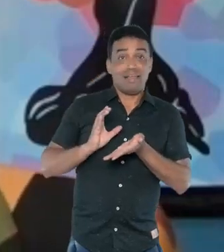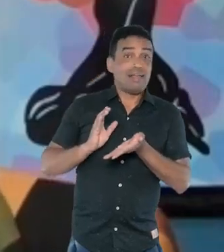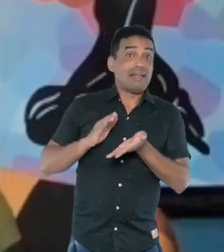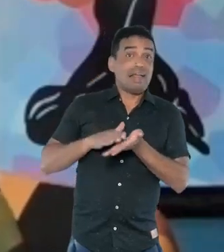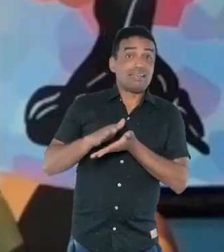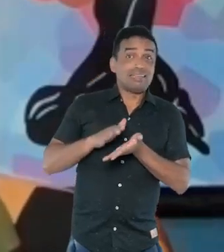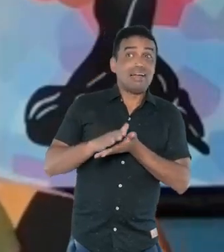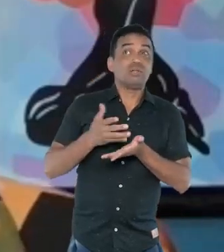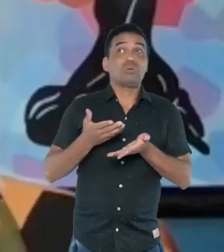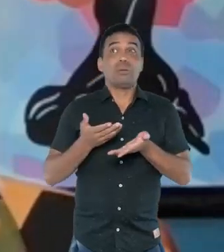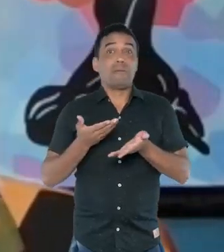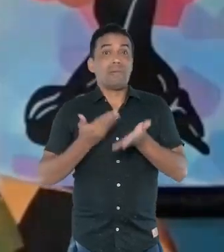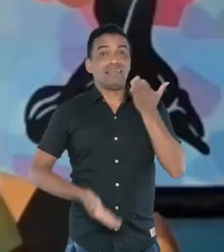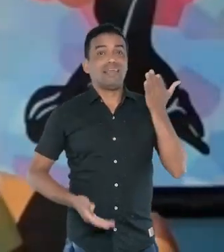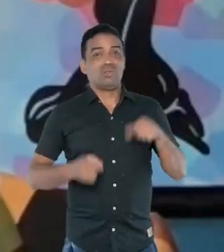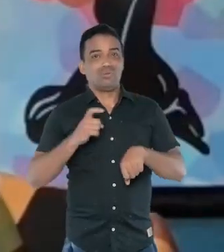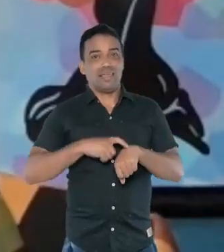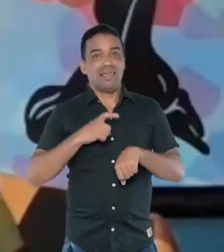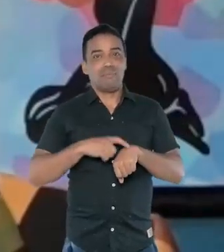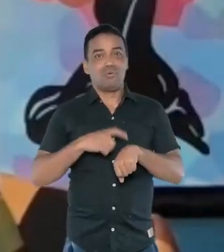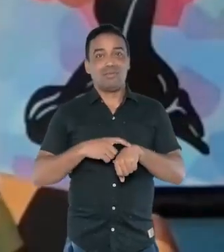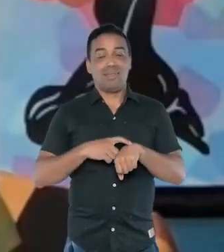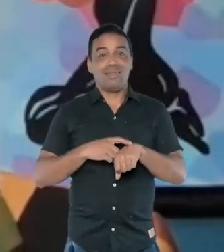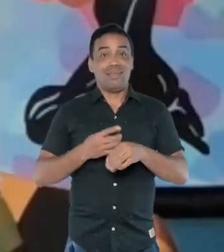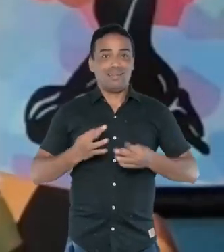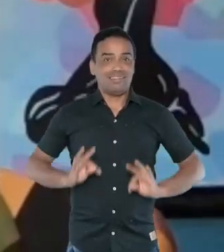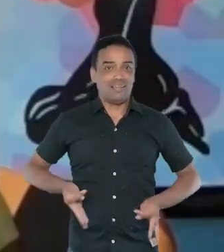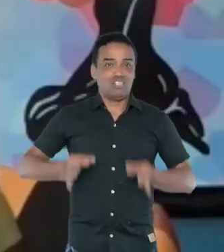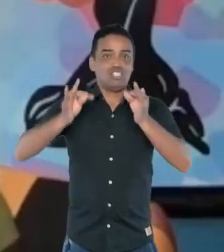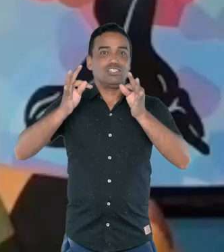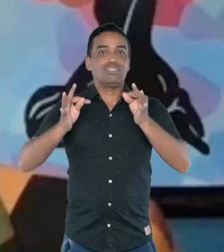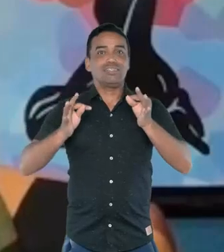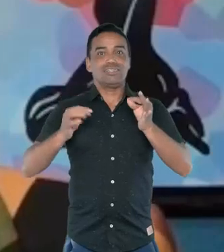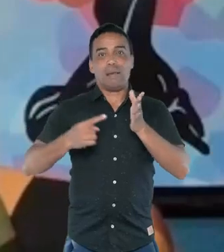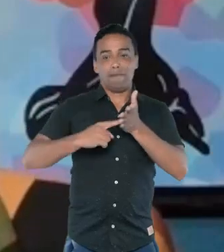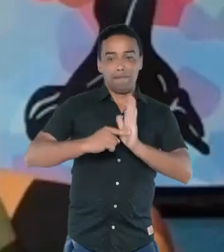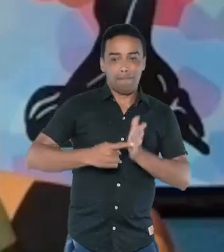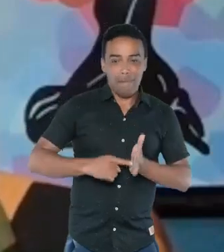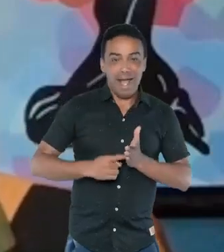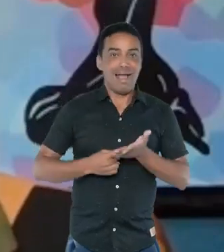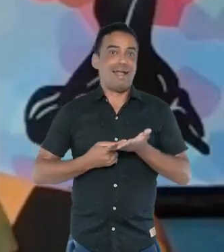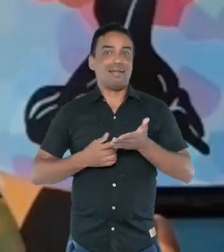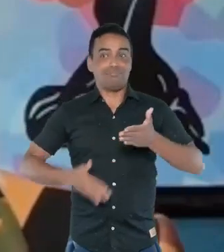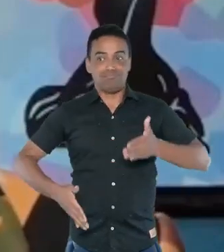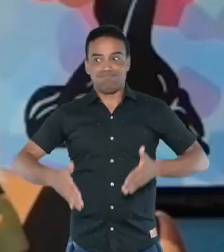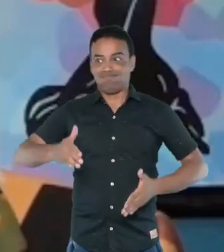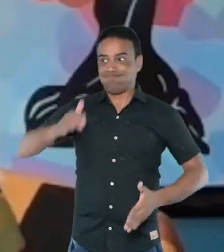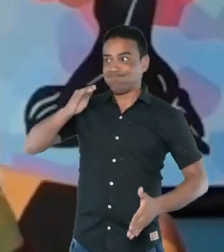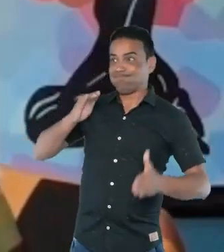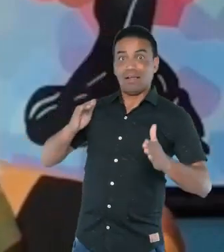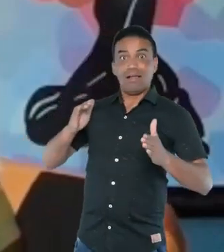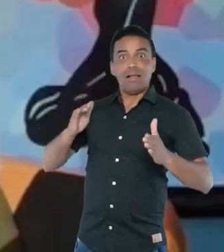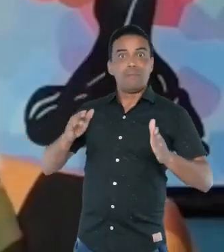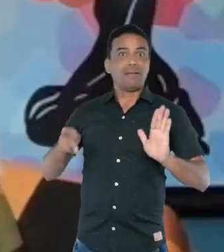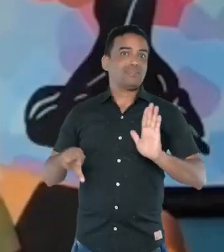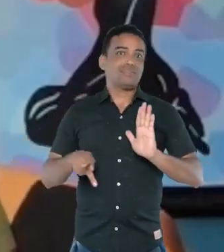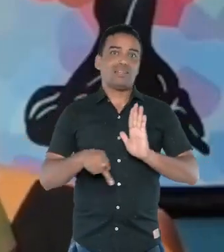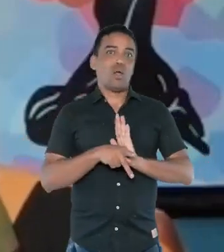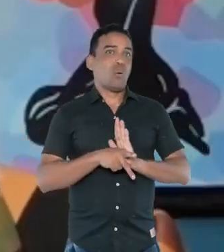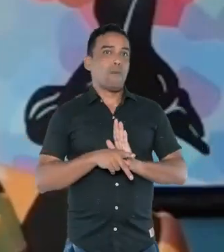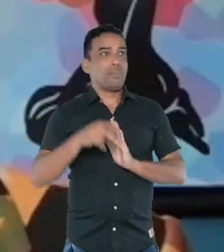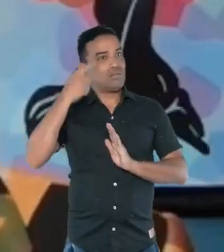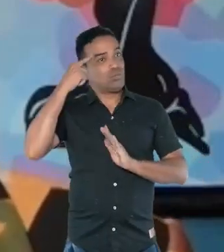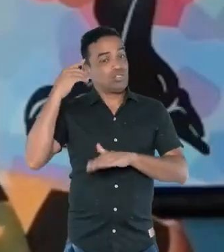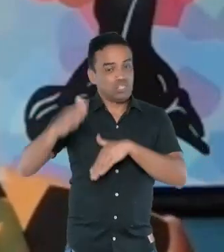nessa humanização das máquinas, e a gente não fez esse investimento tão grande nessas